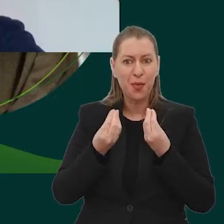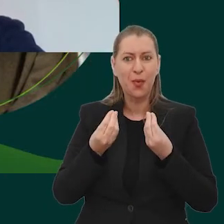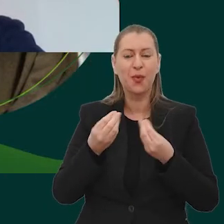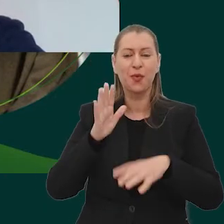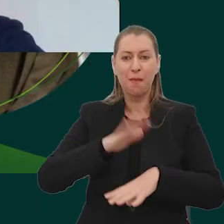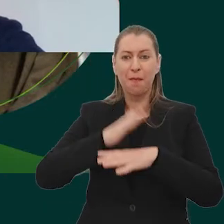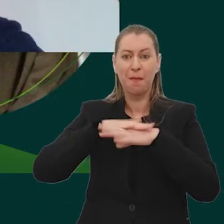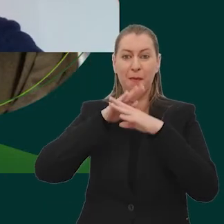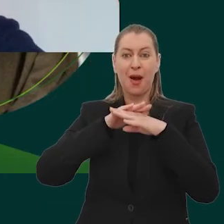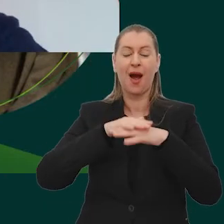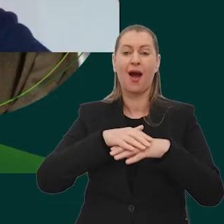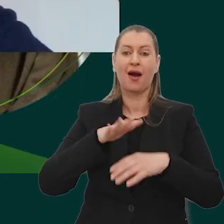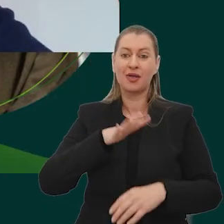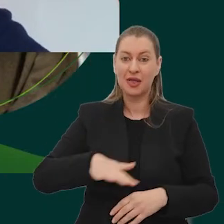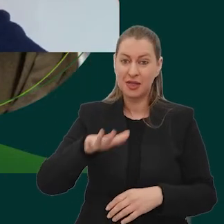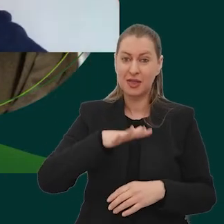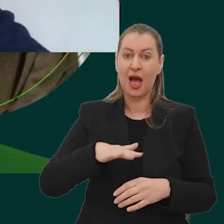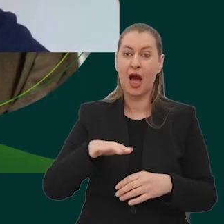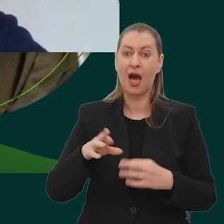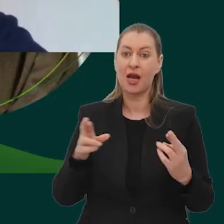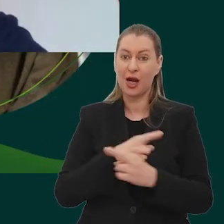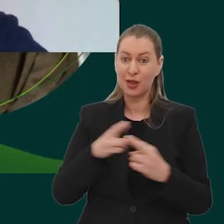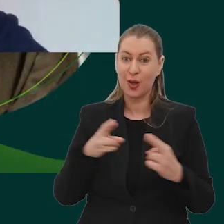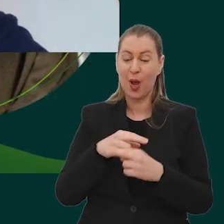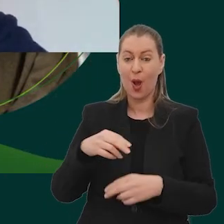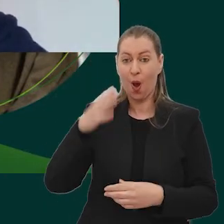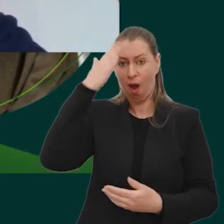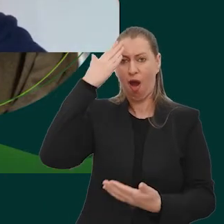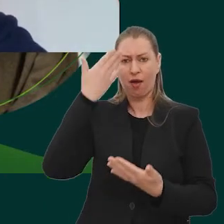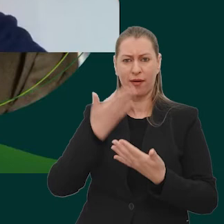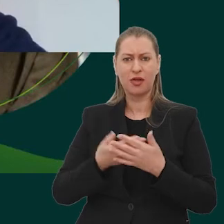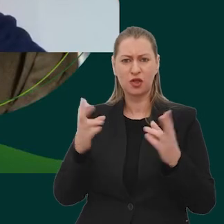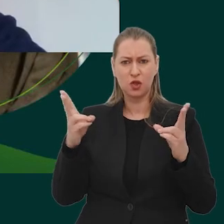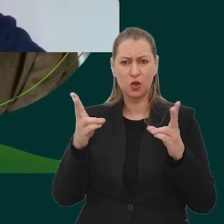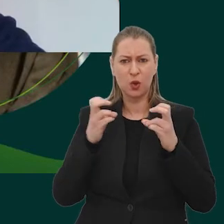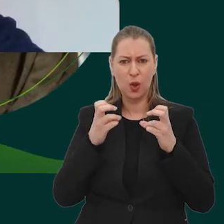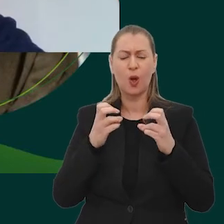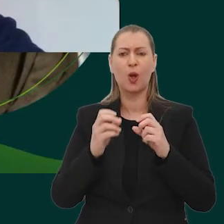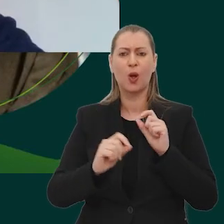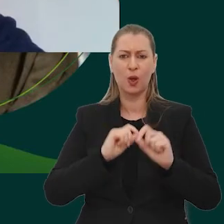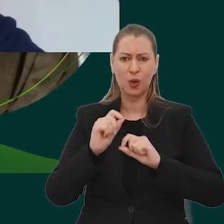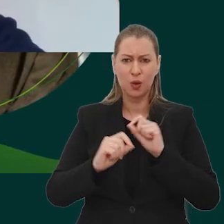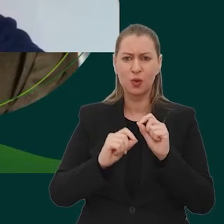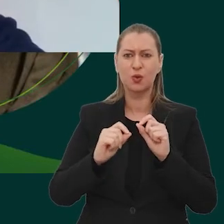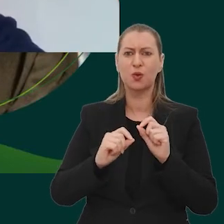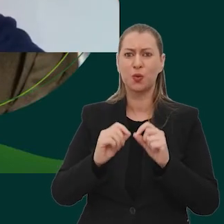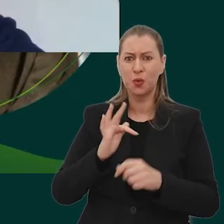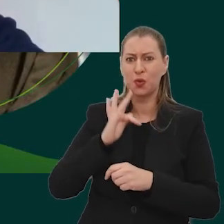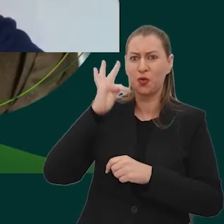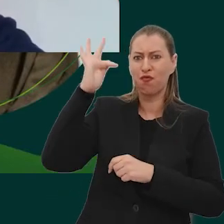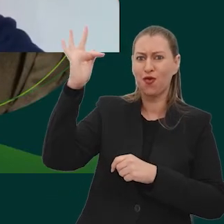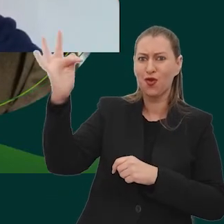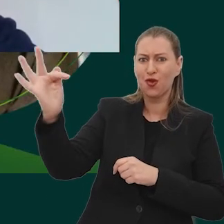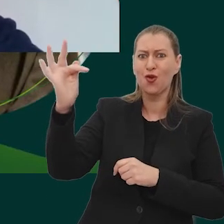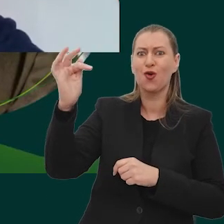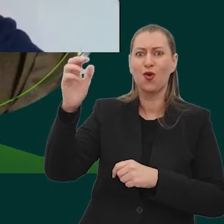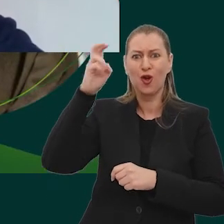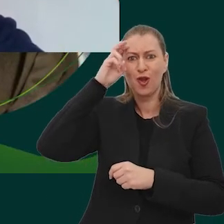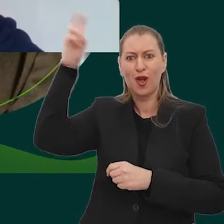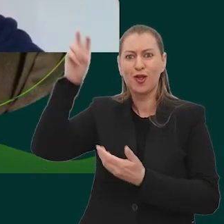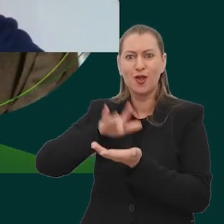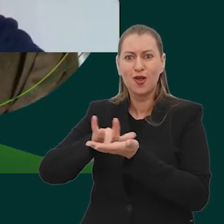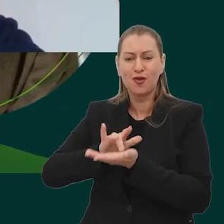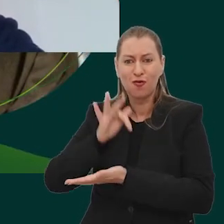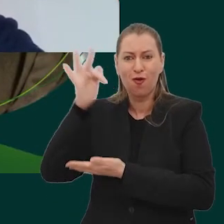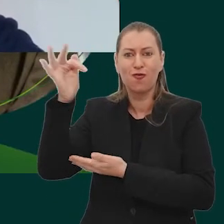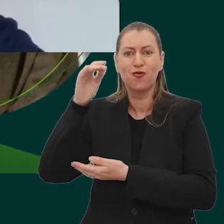mais, Alucinante. assim, ó, exatamente, começa a acreditar na questão lá da Skynet, Terminador do Futuro, o negócio ali,